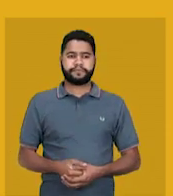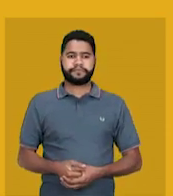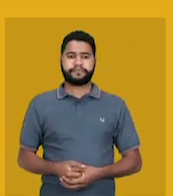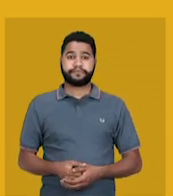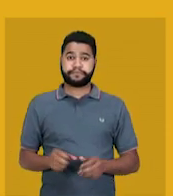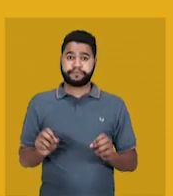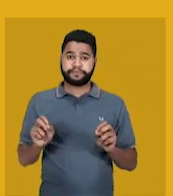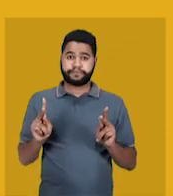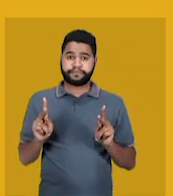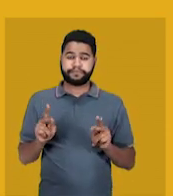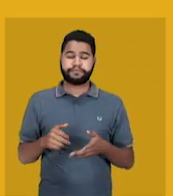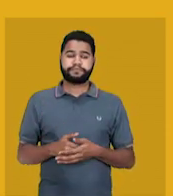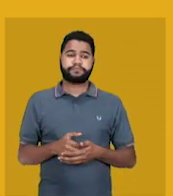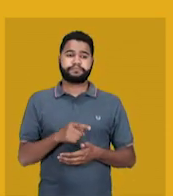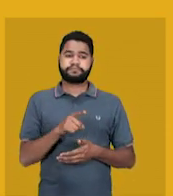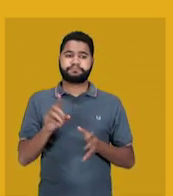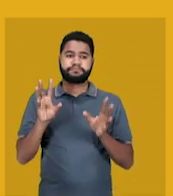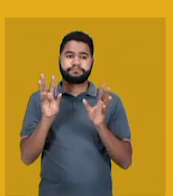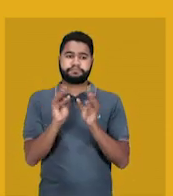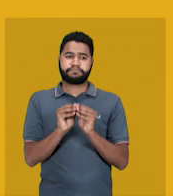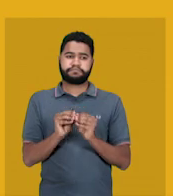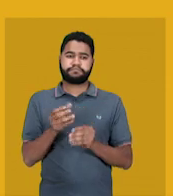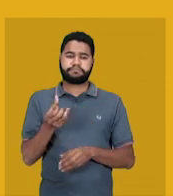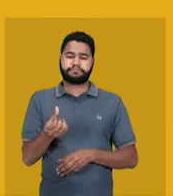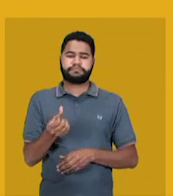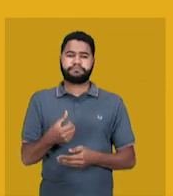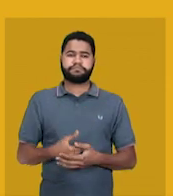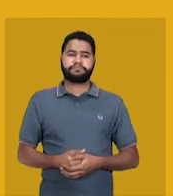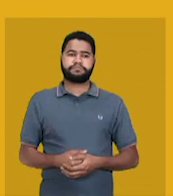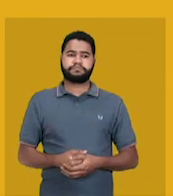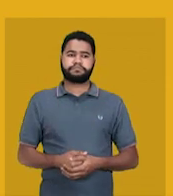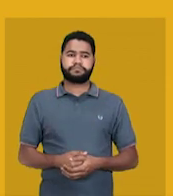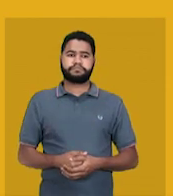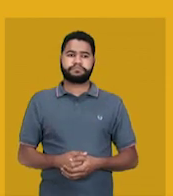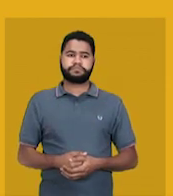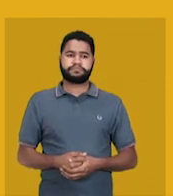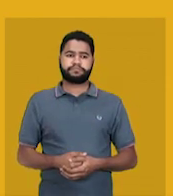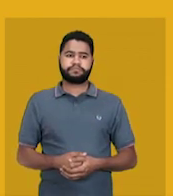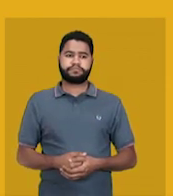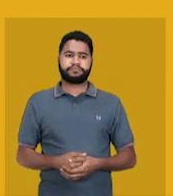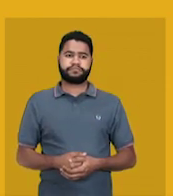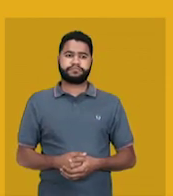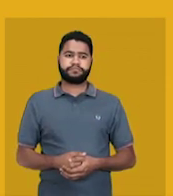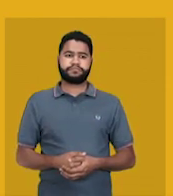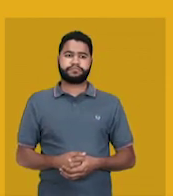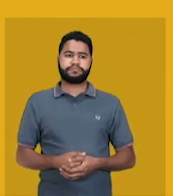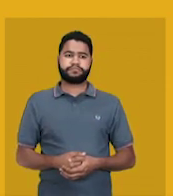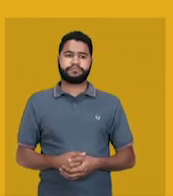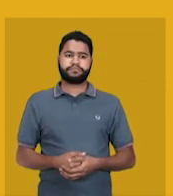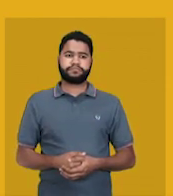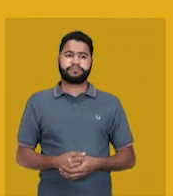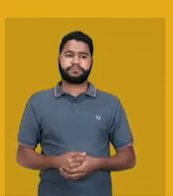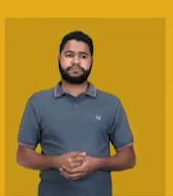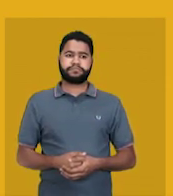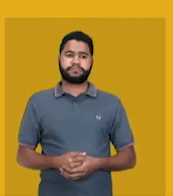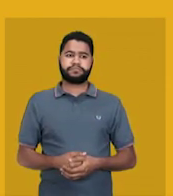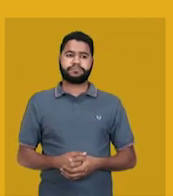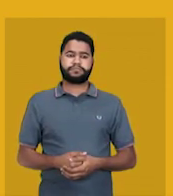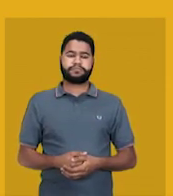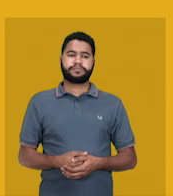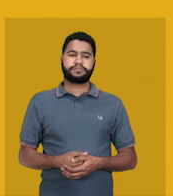um OK aí você vai sempre ficar aqui por seis 180 dividido por 6 da 30 é que dá um